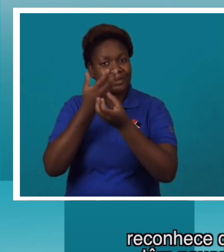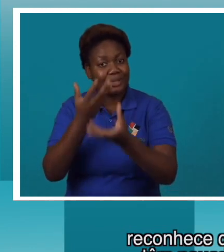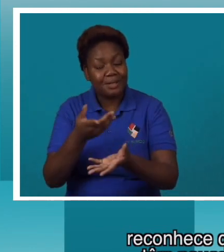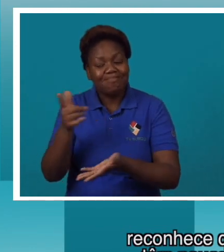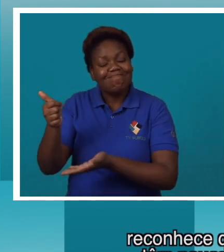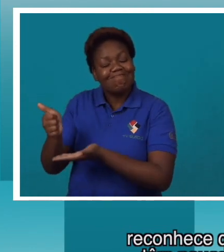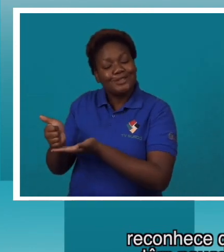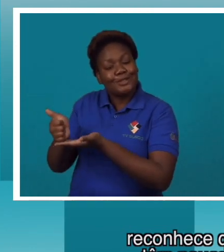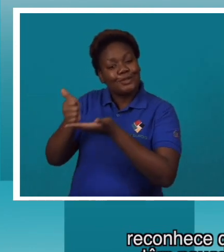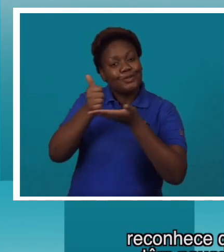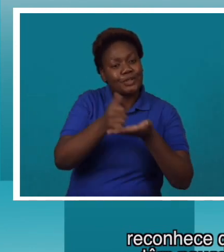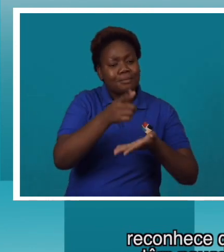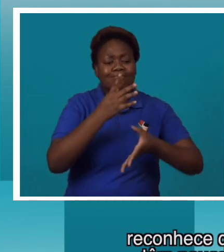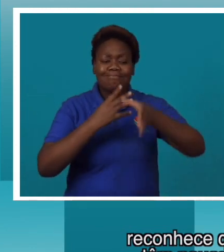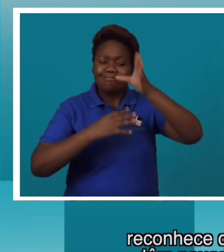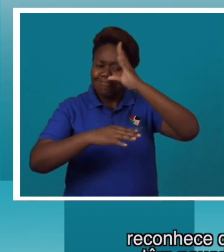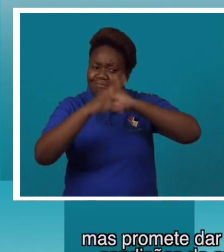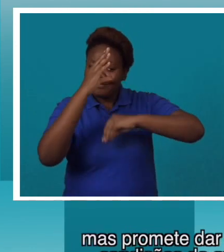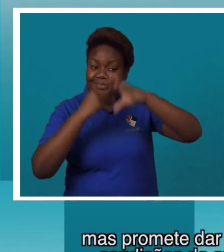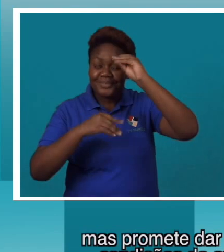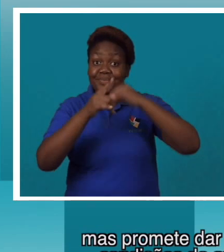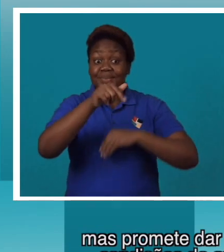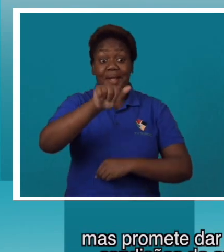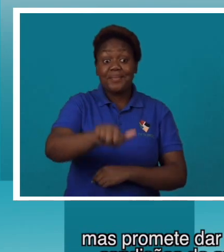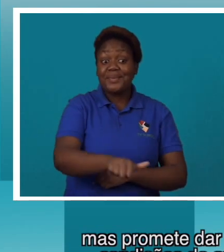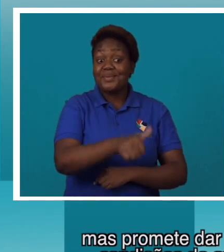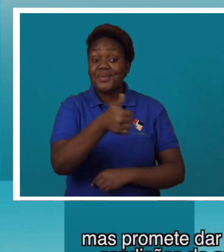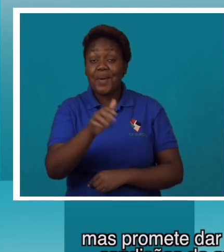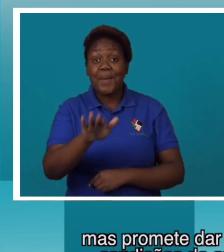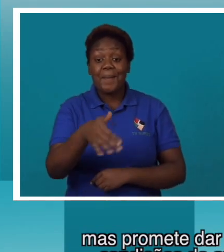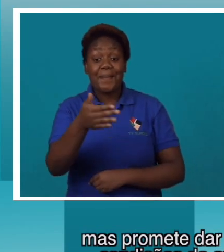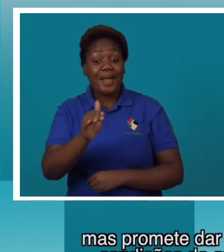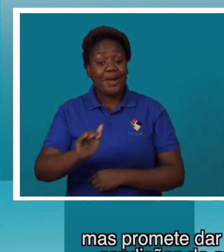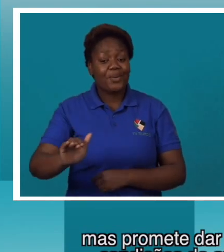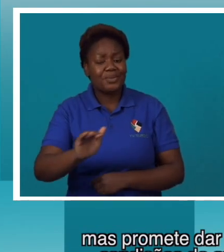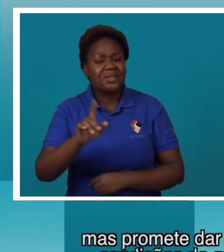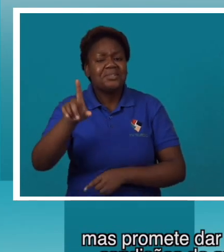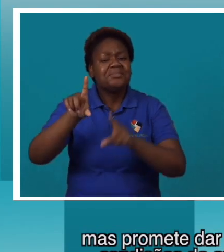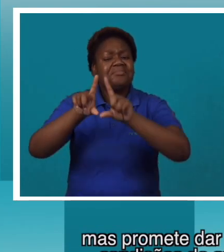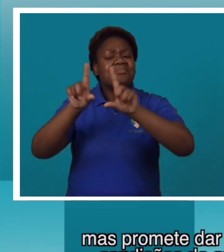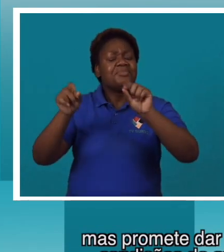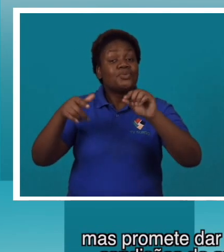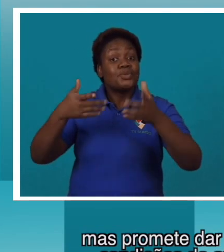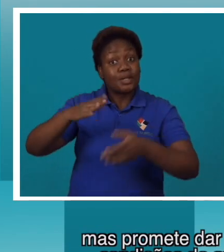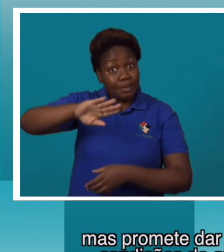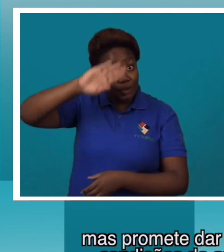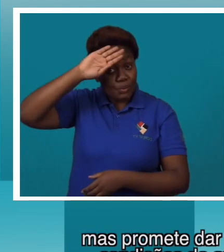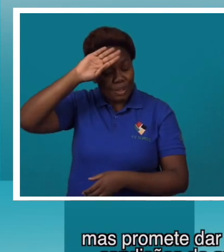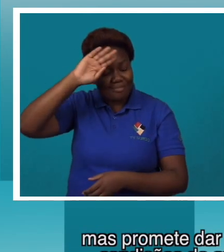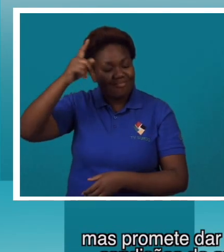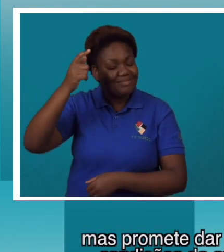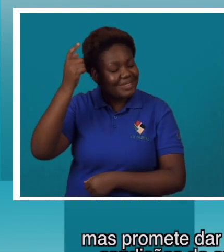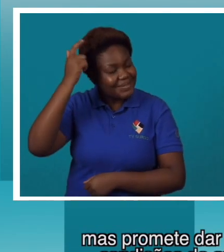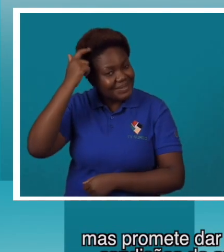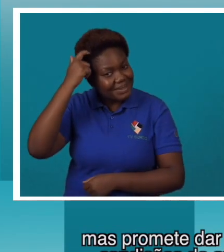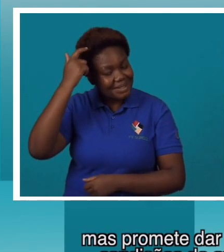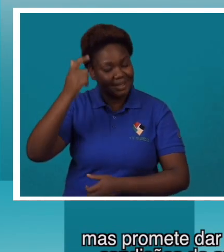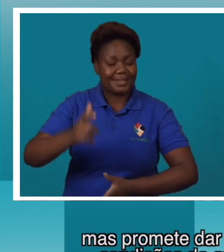pouca informação sobre o autismo, mas promete dar o seu contributo para a melhoria das condições de aprendizagem